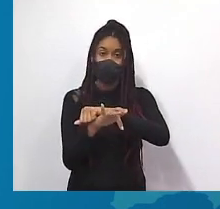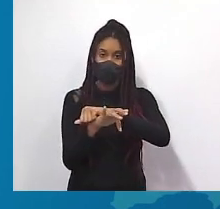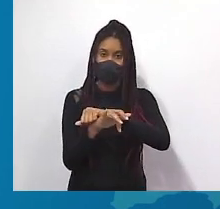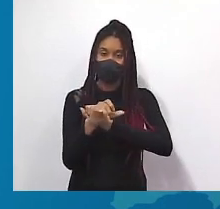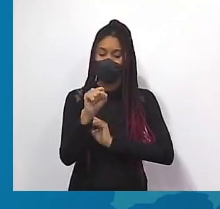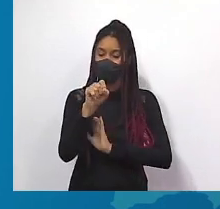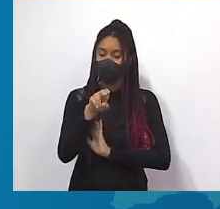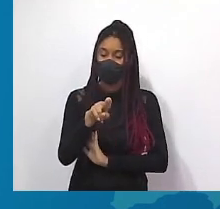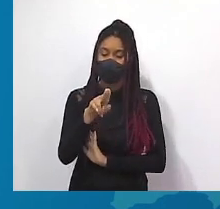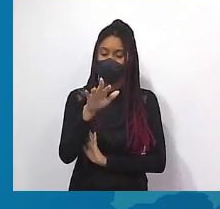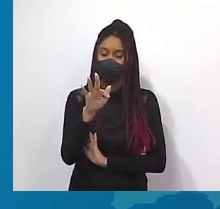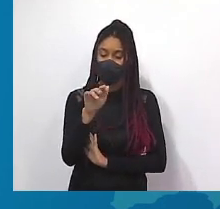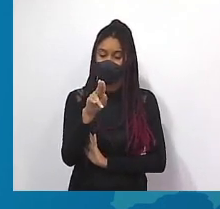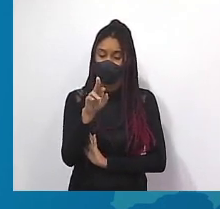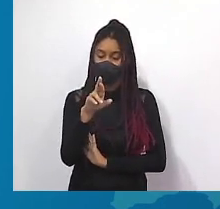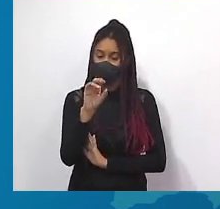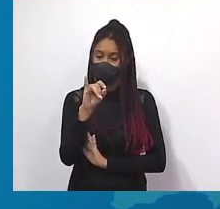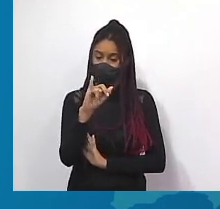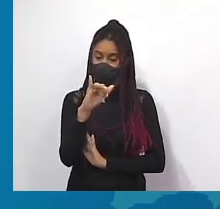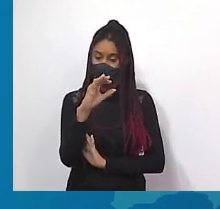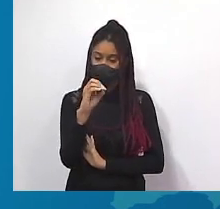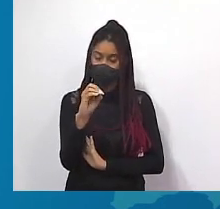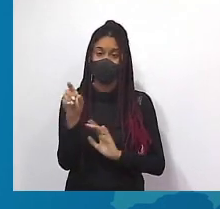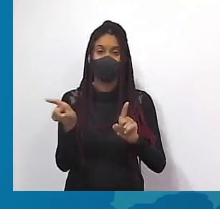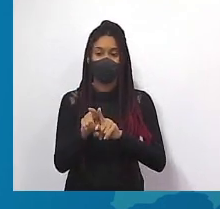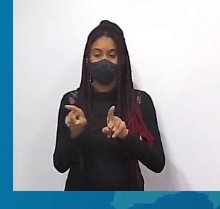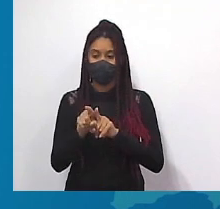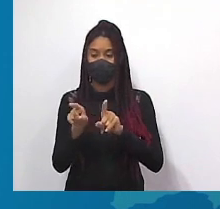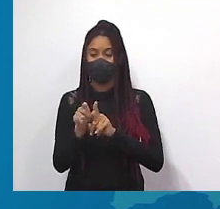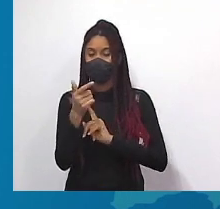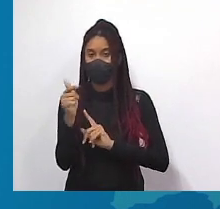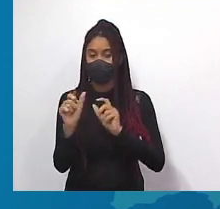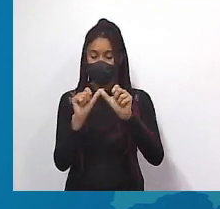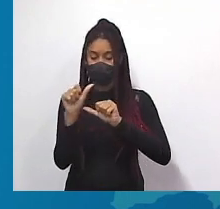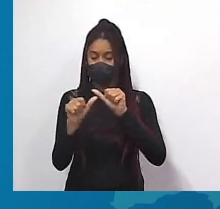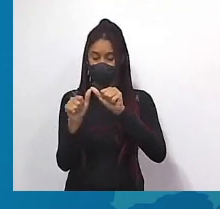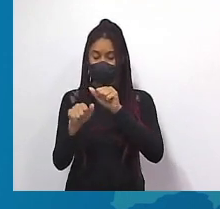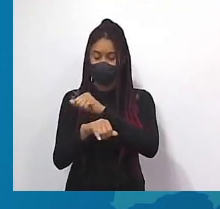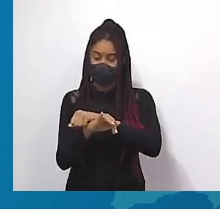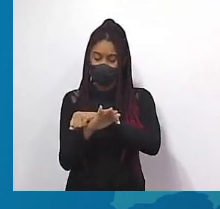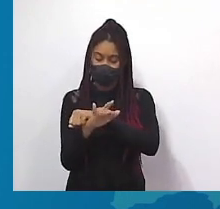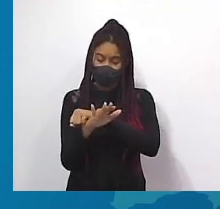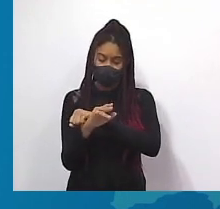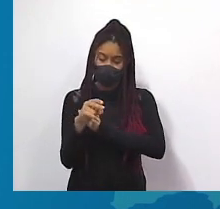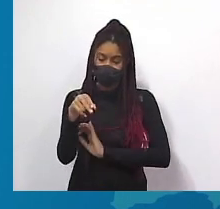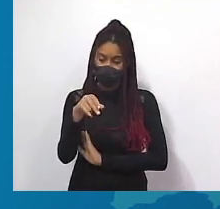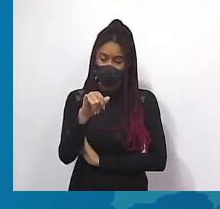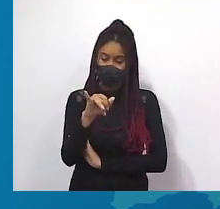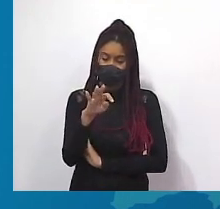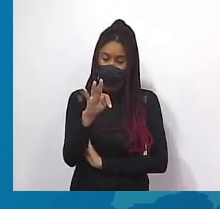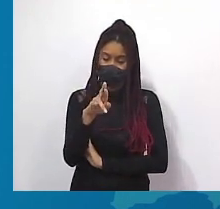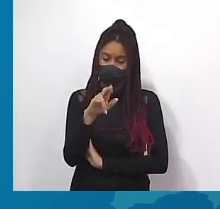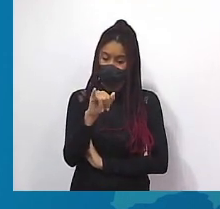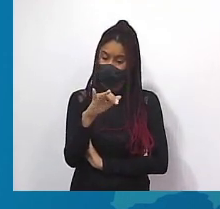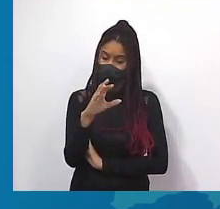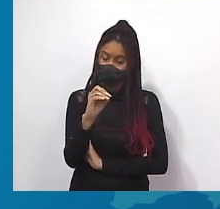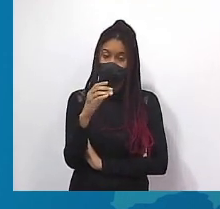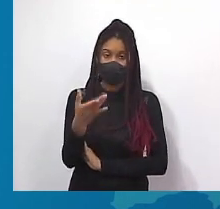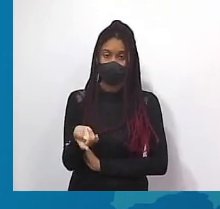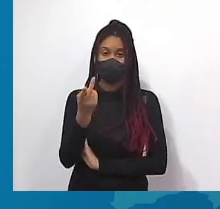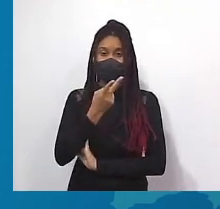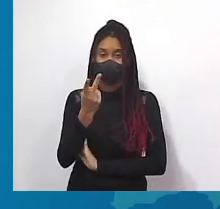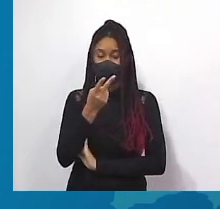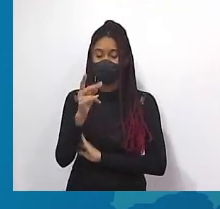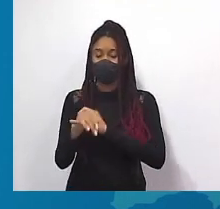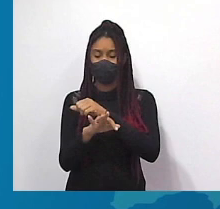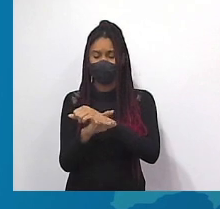também o dióxido de nitrogênio junto com a água em ácido nítrico, né? Como você está vendo aí nessa figura. São ácidos